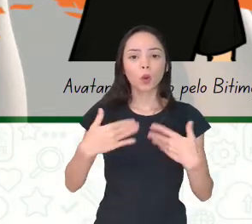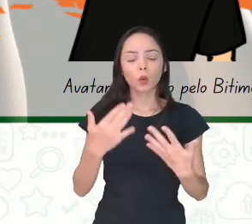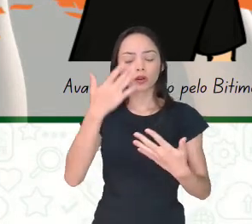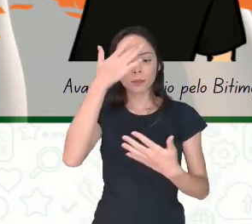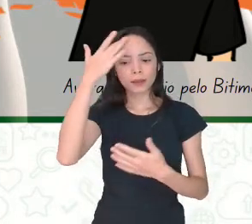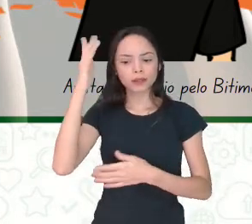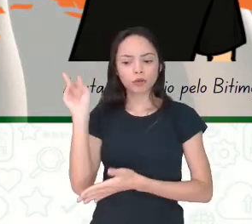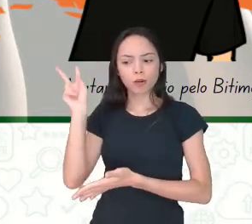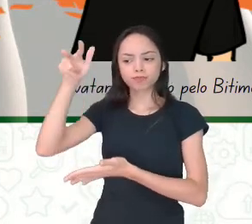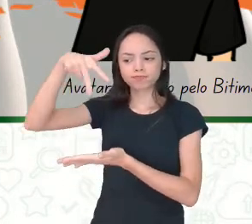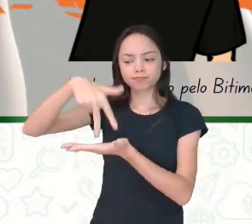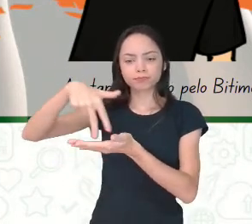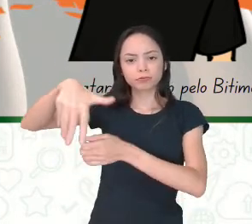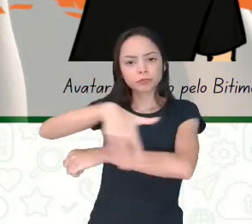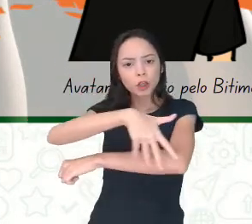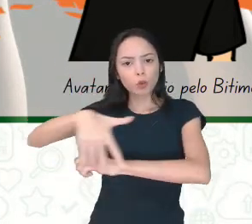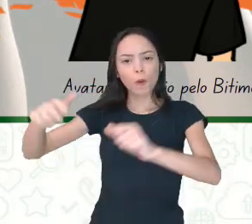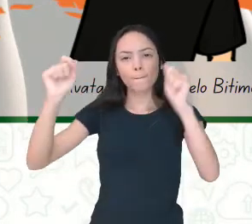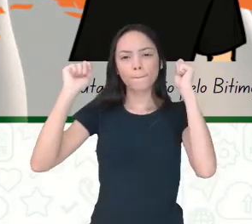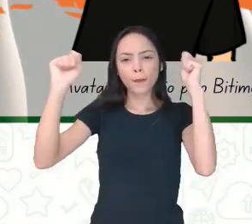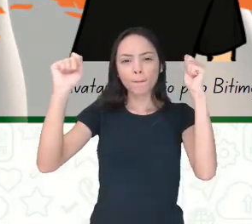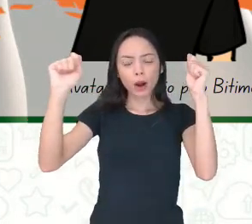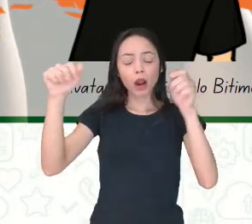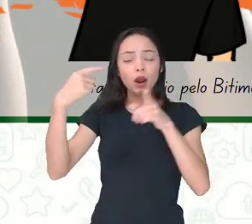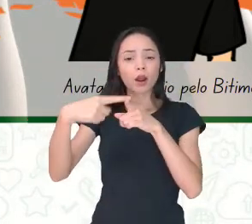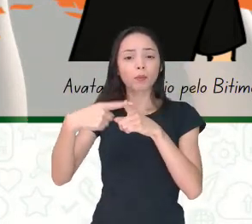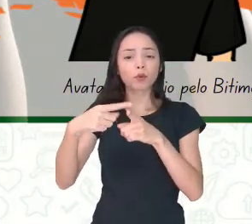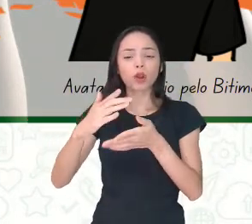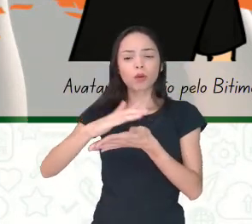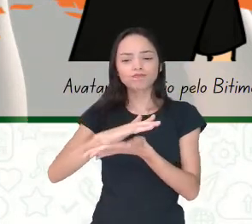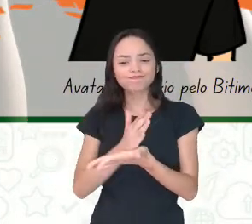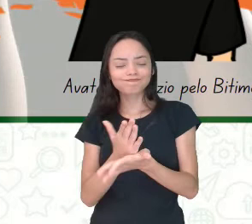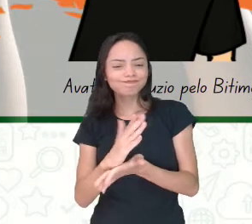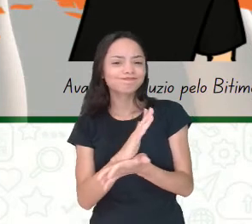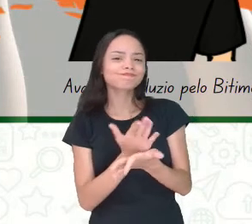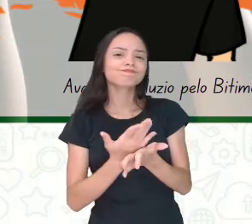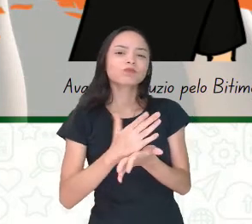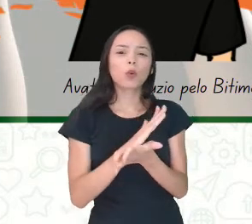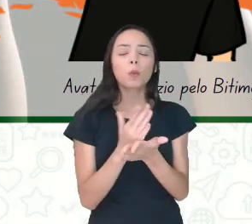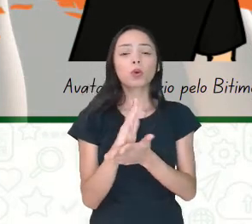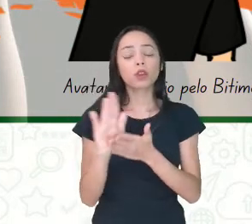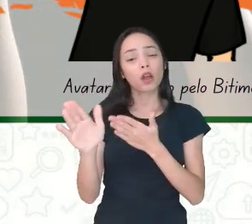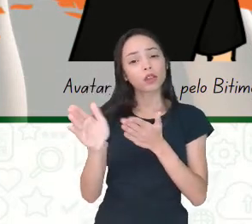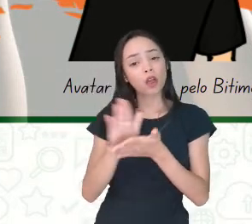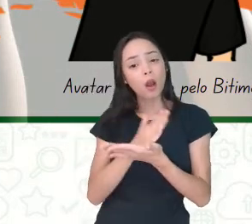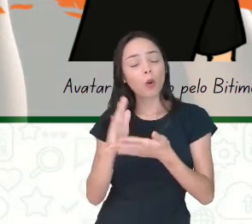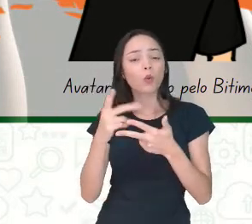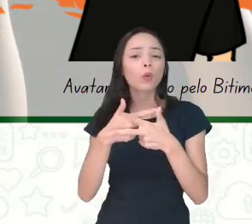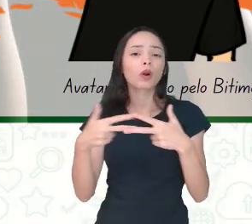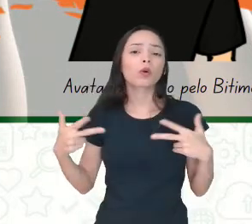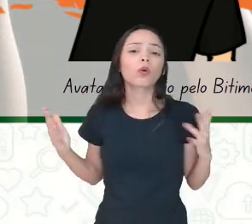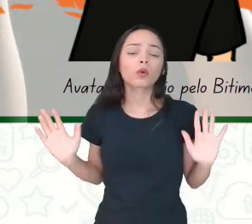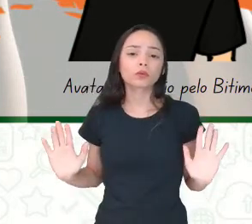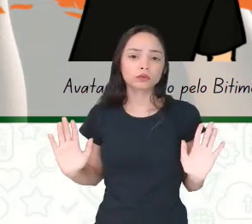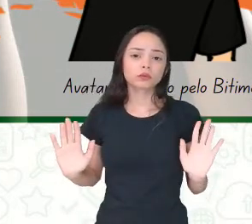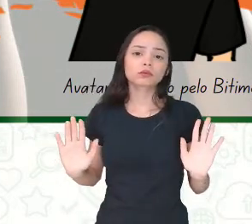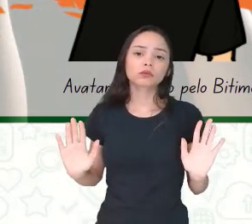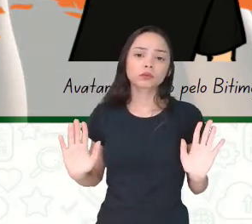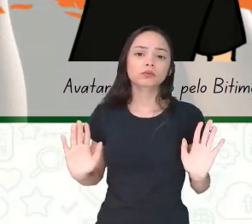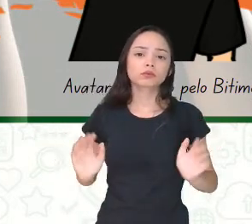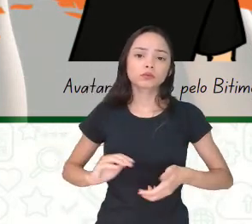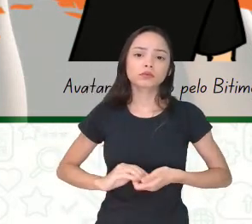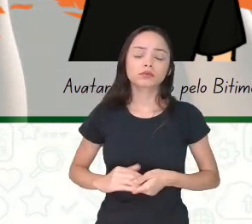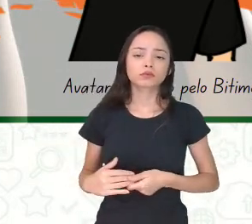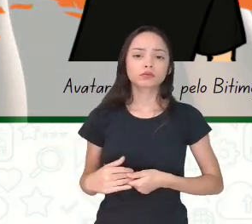para protestar, é porque está incomodado, incomodada, né, com uma situação que tem ali lhe atingido de